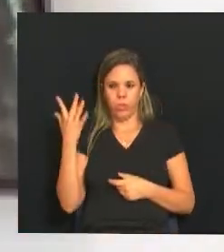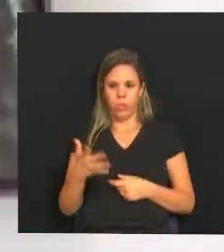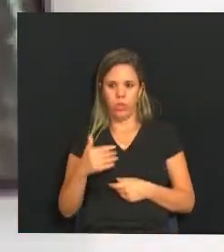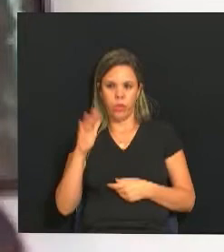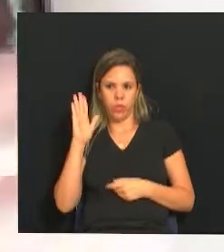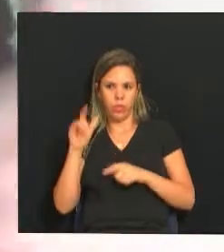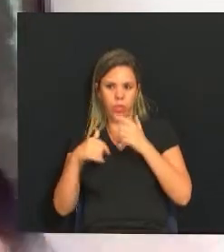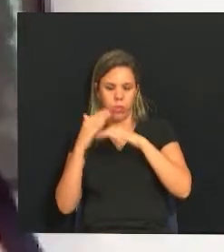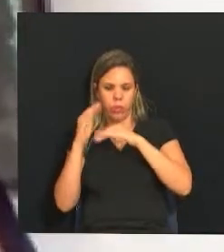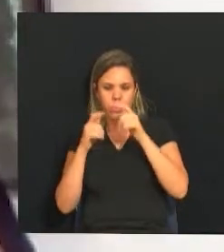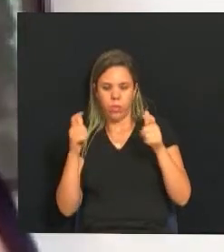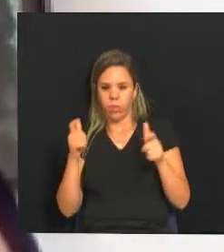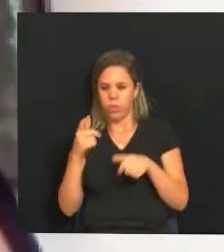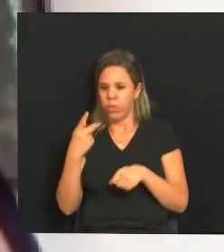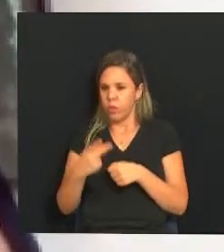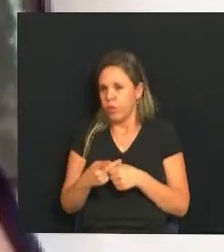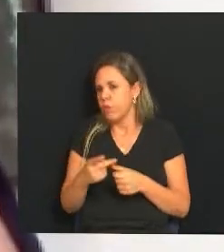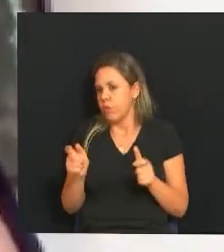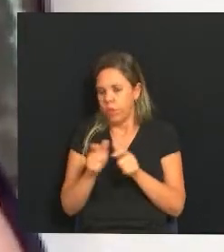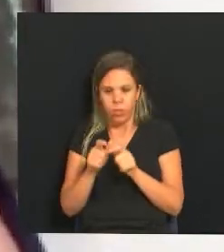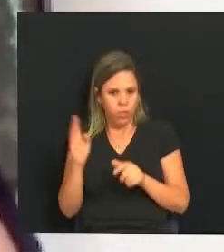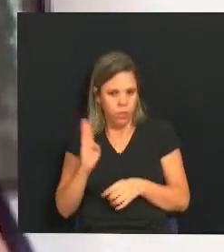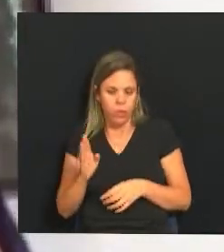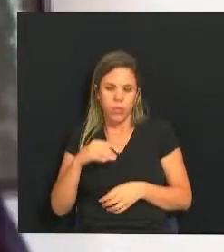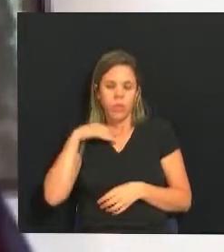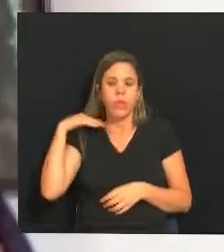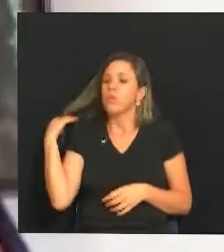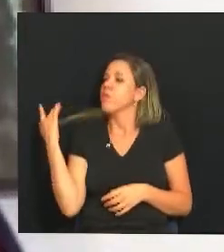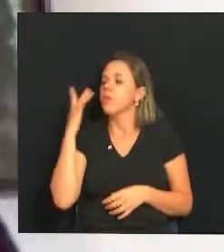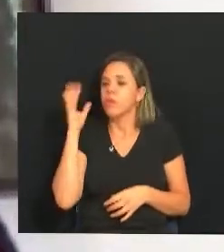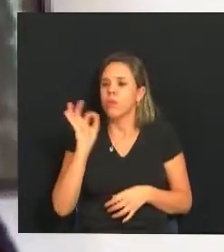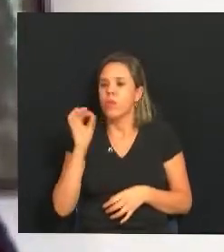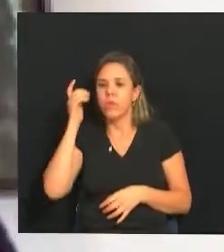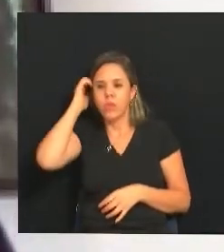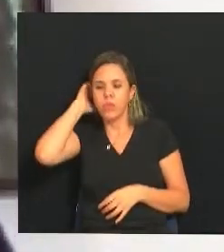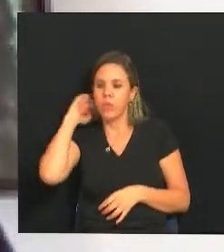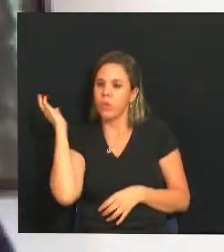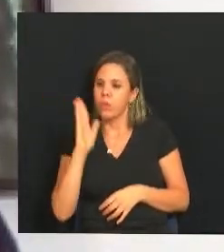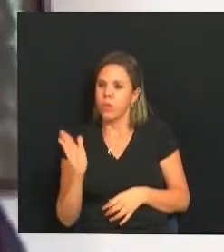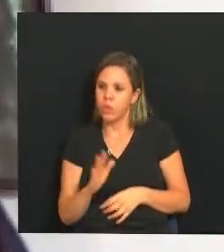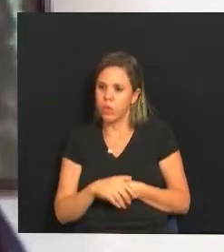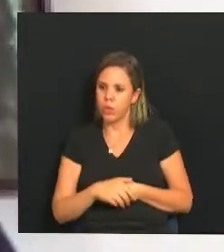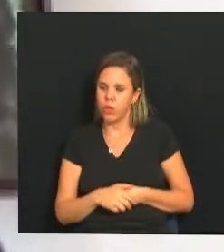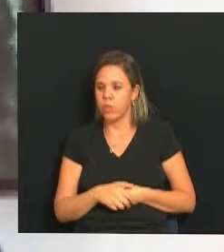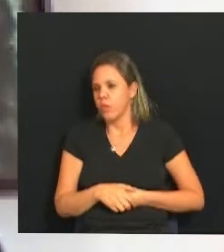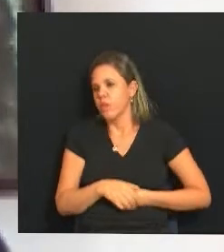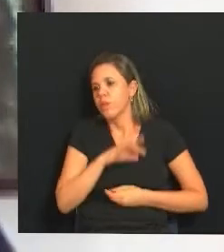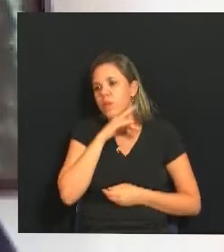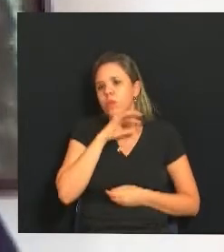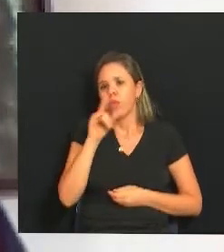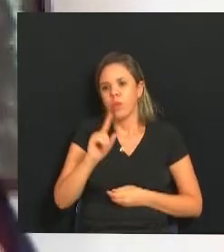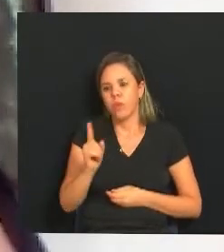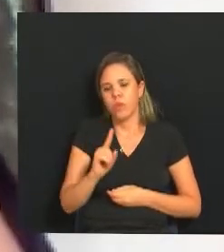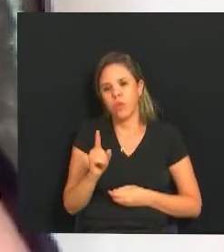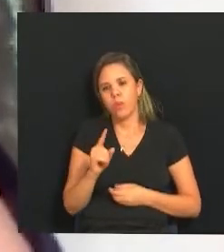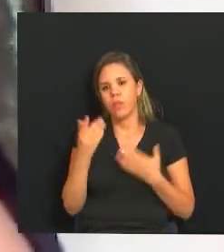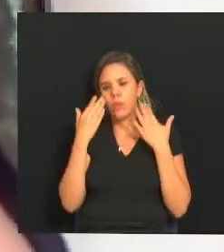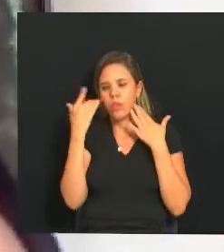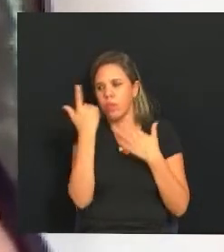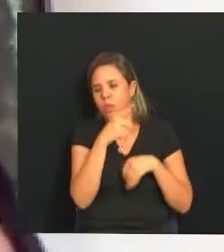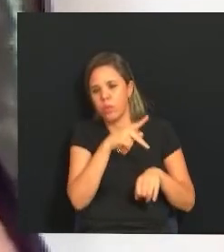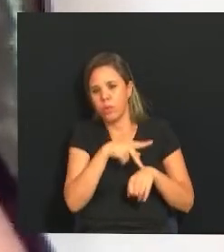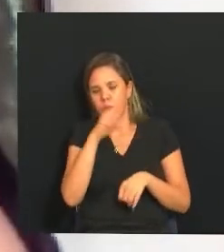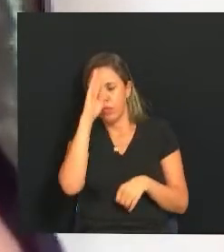mais avançados, outros um pouco menos. Eu nem acho que a posição do Brasil ela seja tão ruim em frente a alguns outros